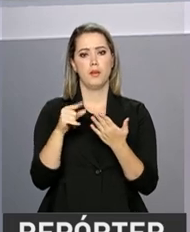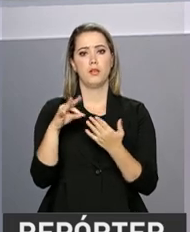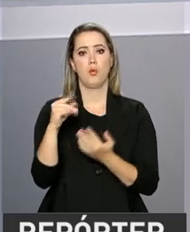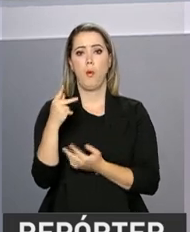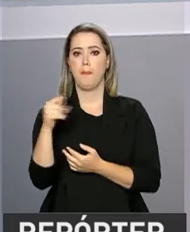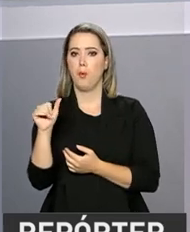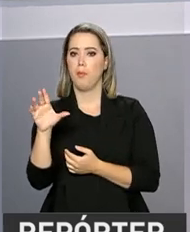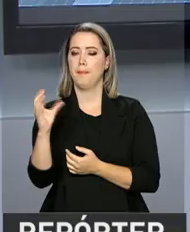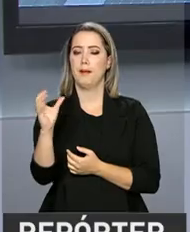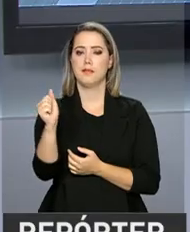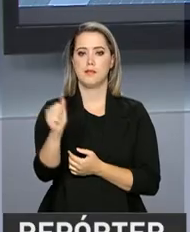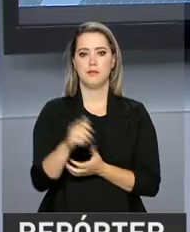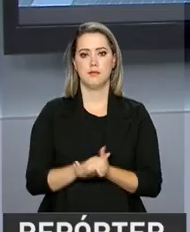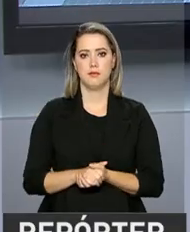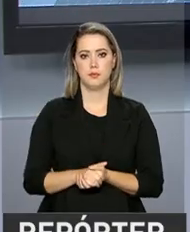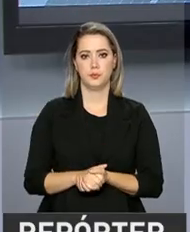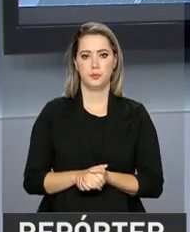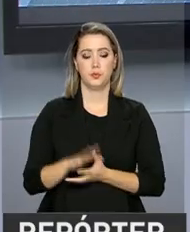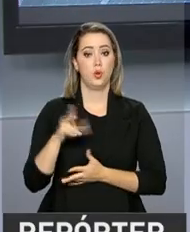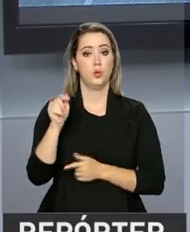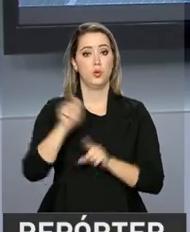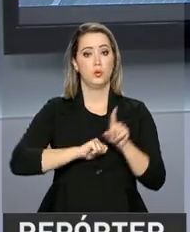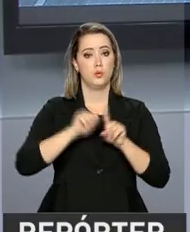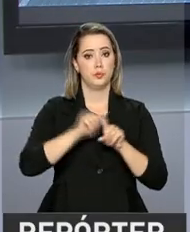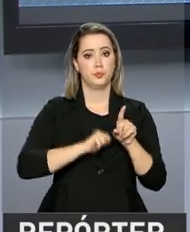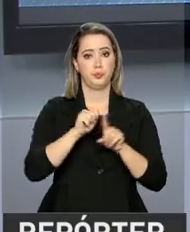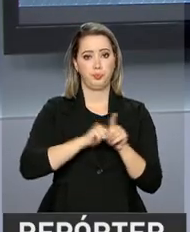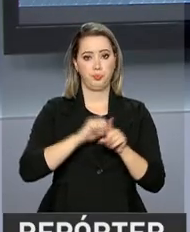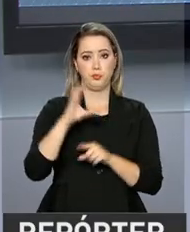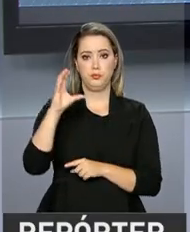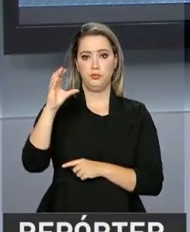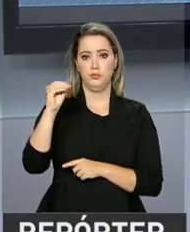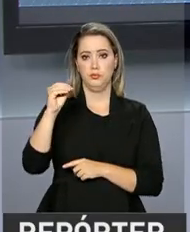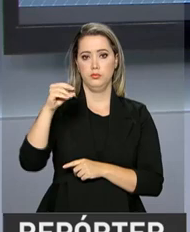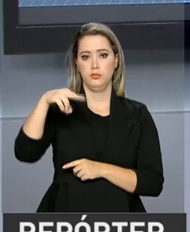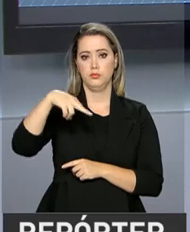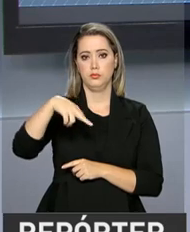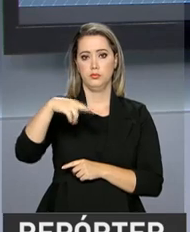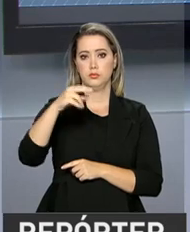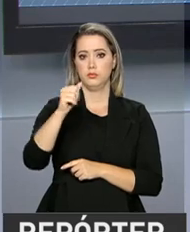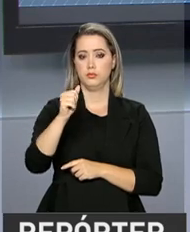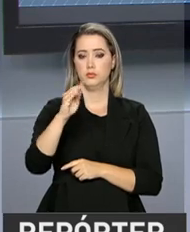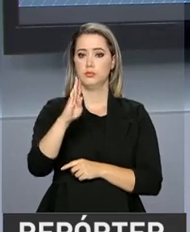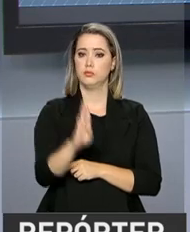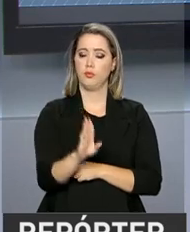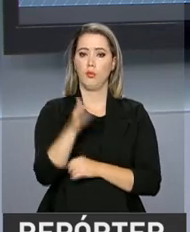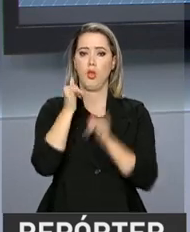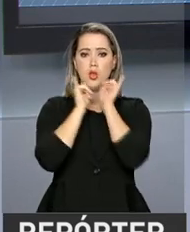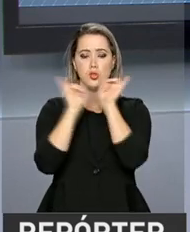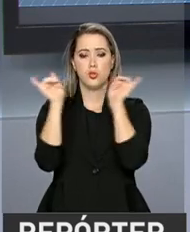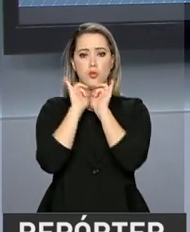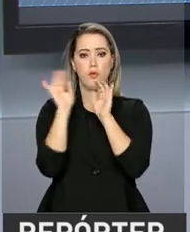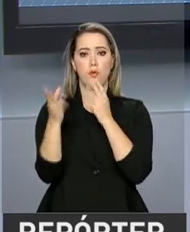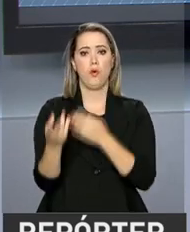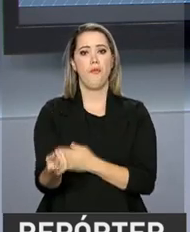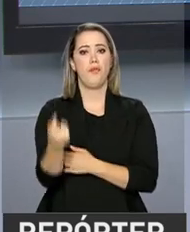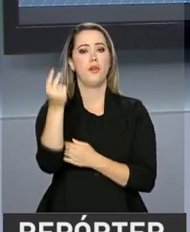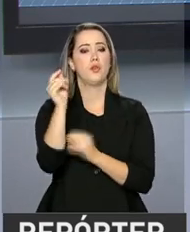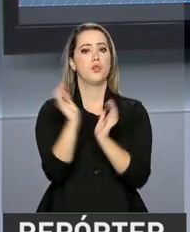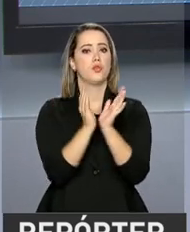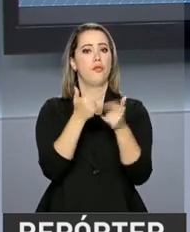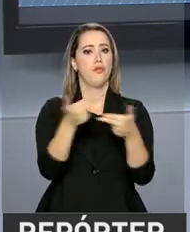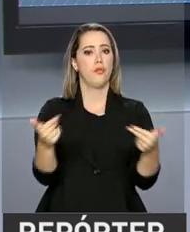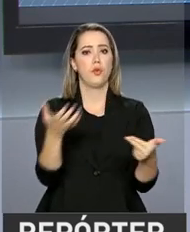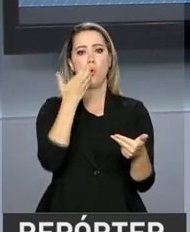da poupança. Todos os meses, a Companhia Nacional de Abastecimento, a Conab, divulga os preços de